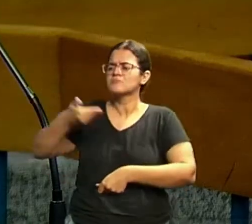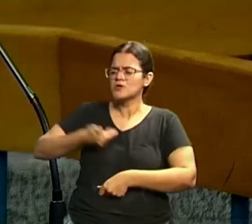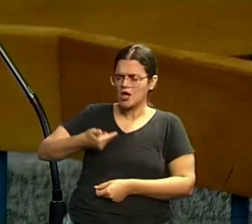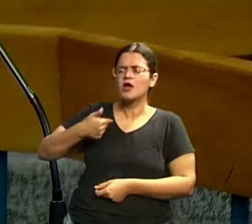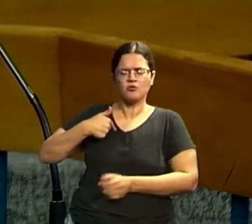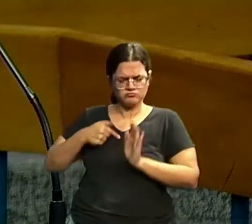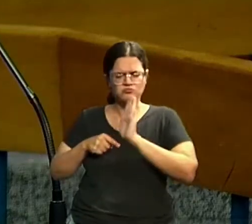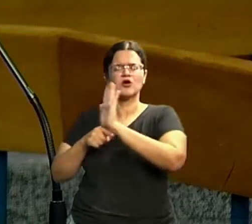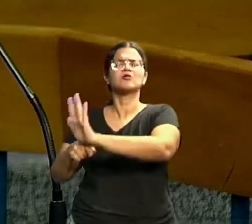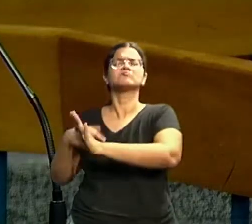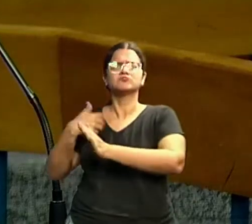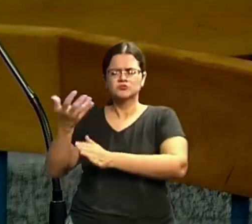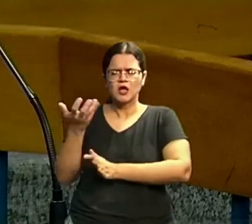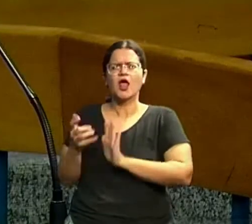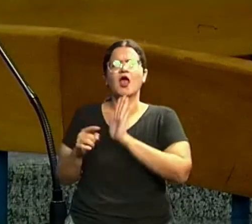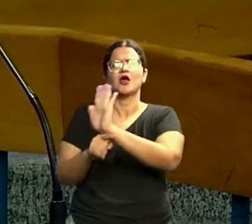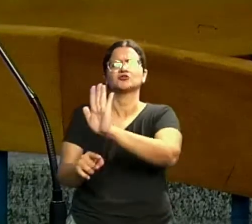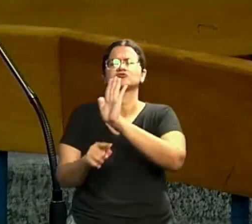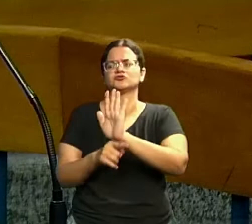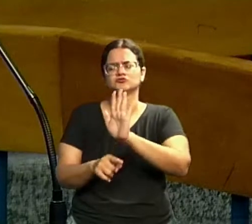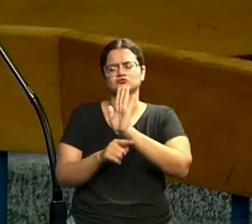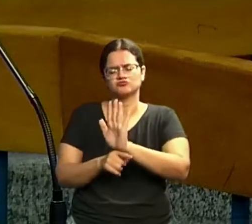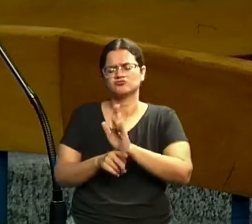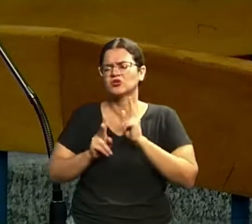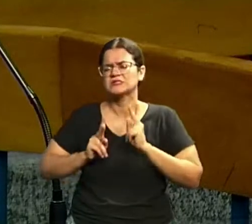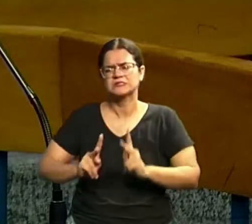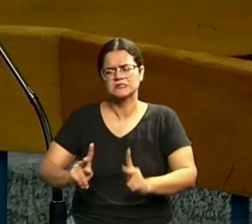necessária. Estamos à disposição aqui.